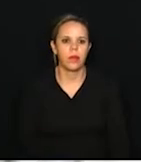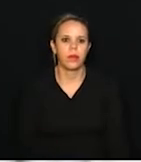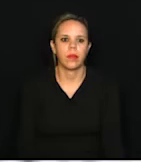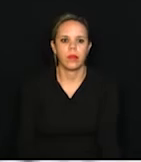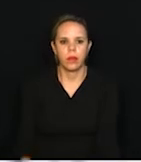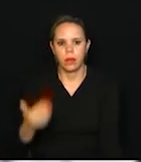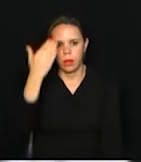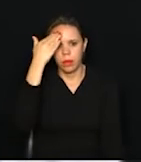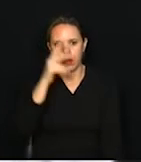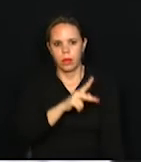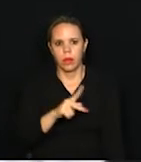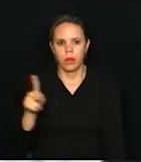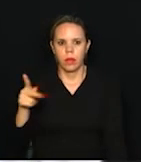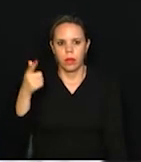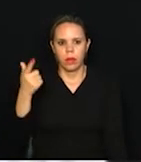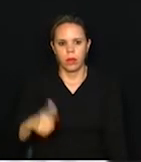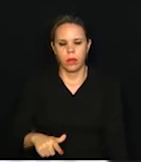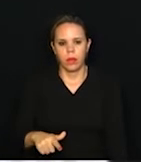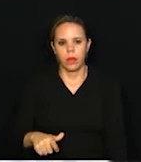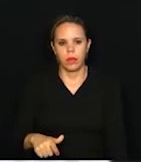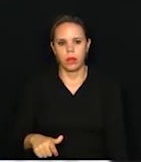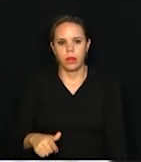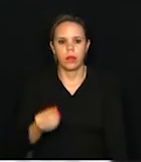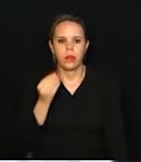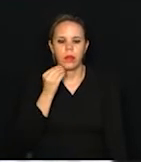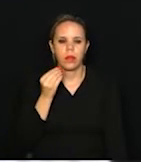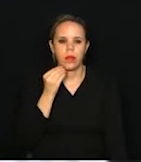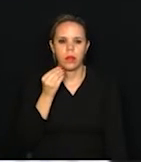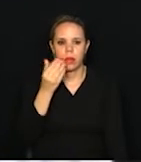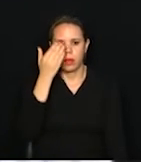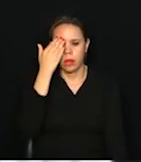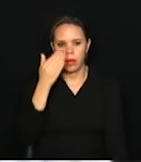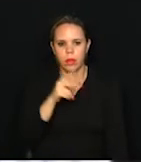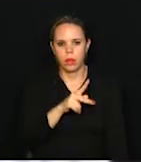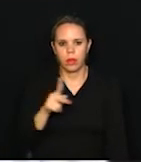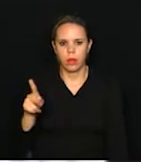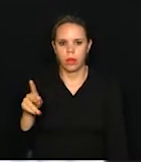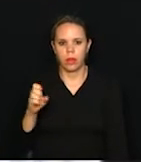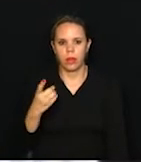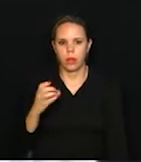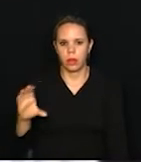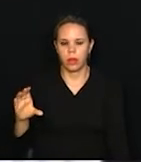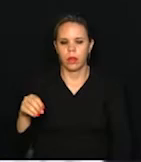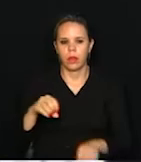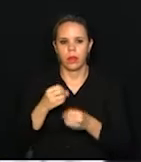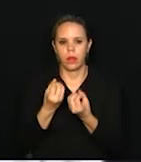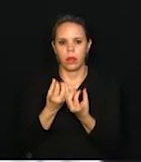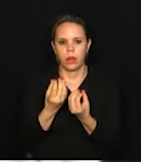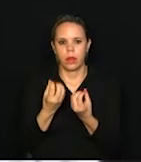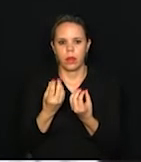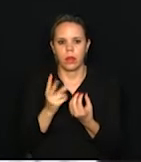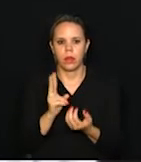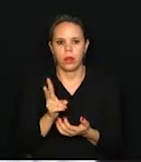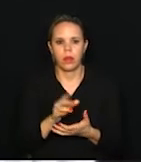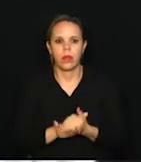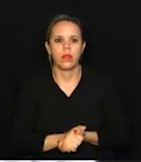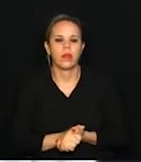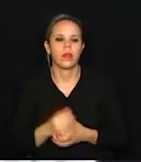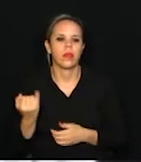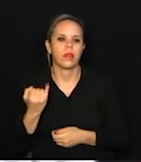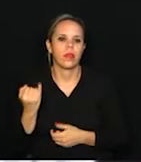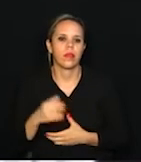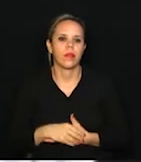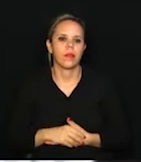Obrigado, presidente. Mais uma vez agradeço o espaço. Obrigado ao presidente Ayrton pelas informações sempre